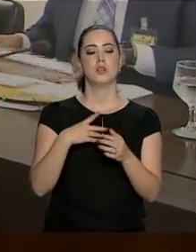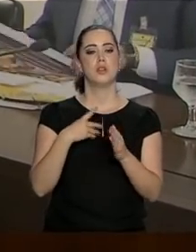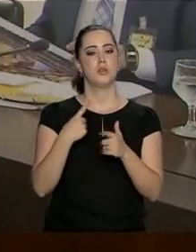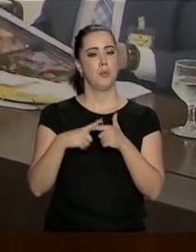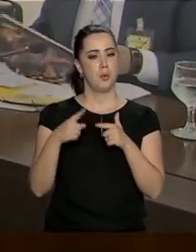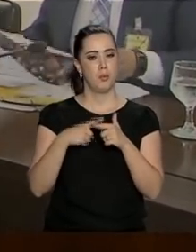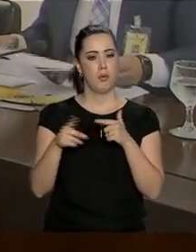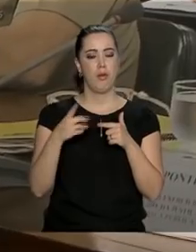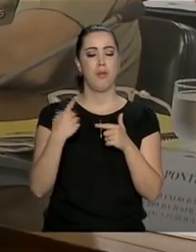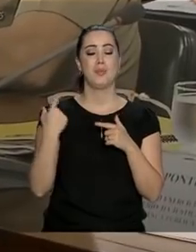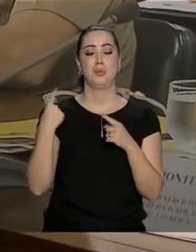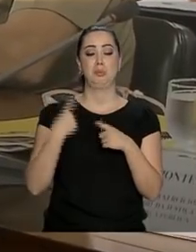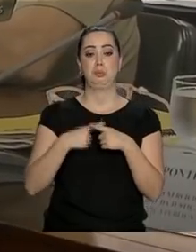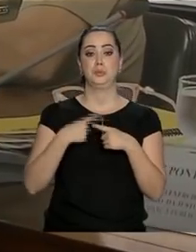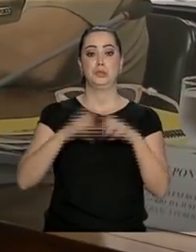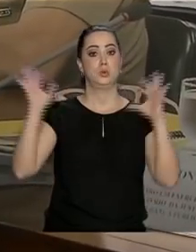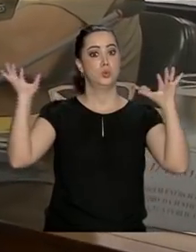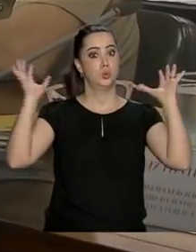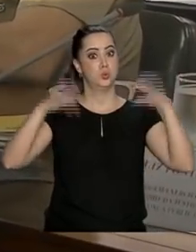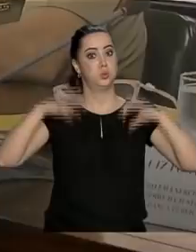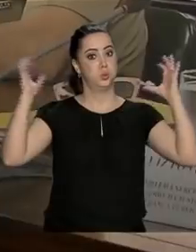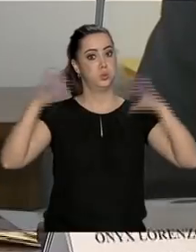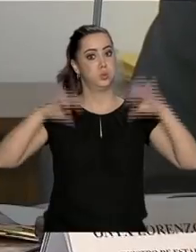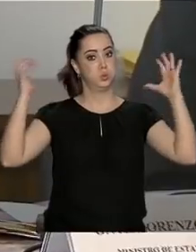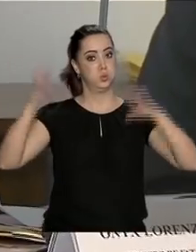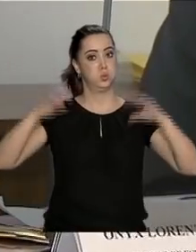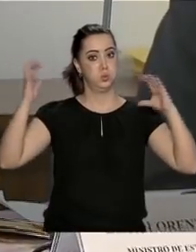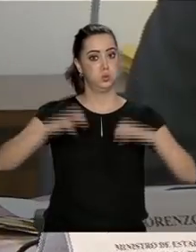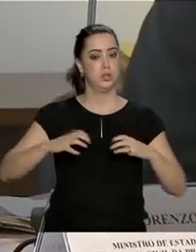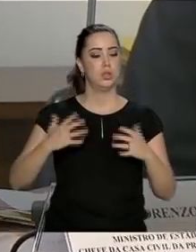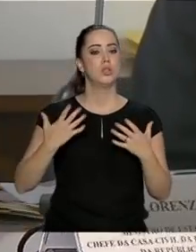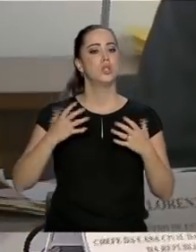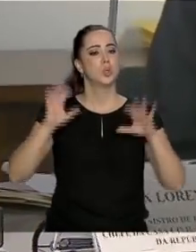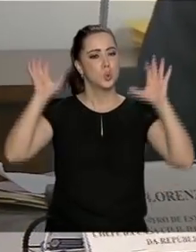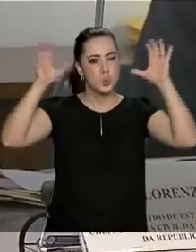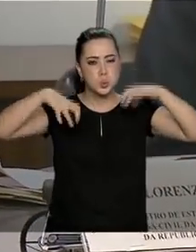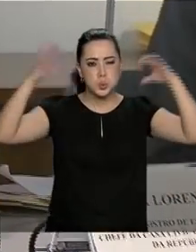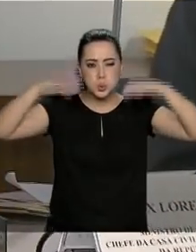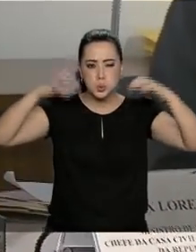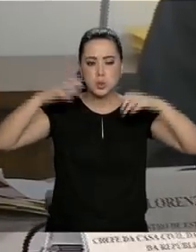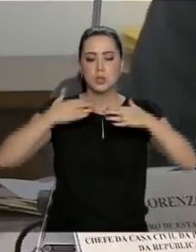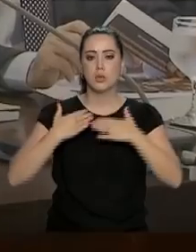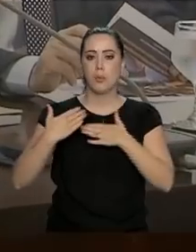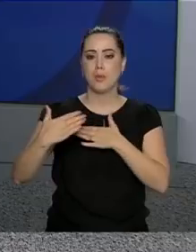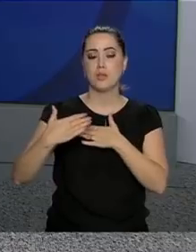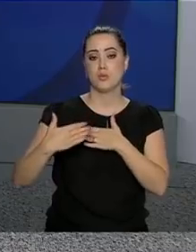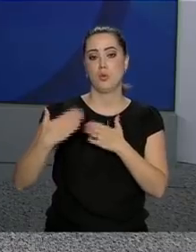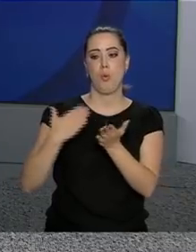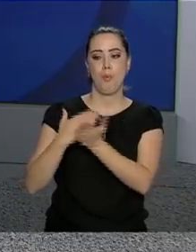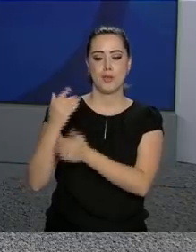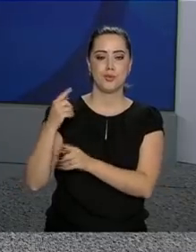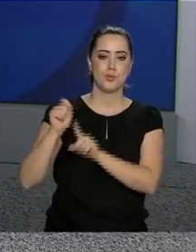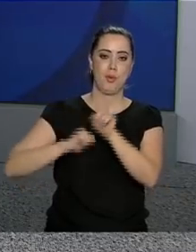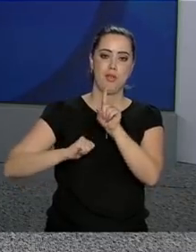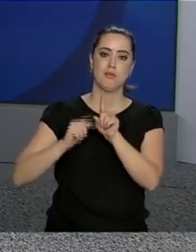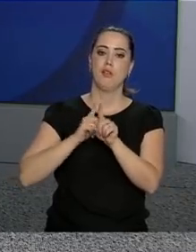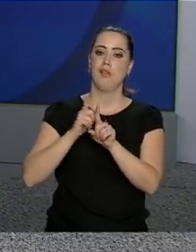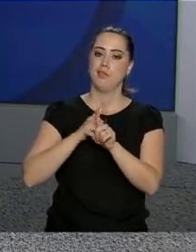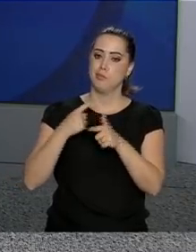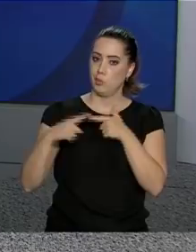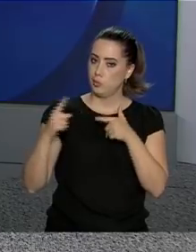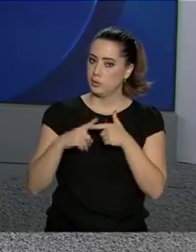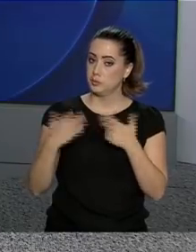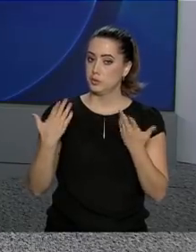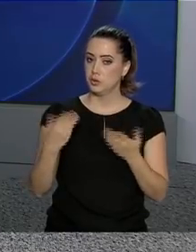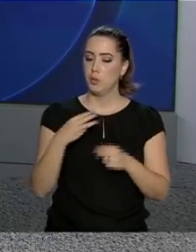que decretaram situação de emergência por causa do excesso de chuvas registrado no início do mês. De acordo com o ministro